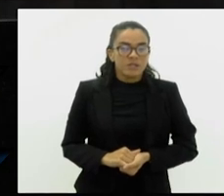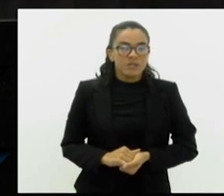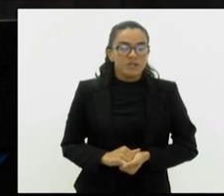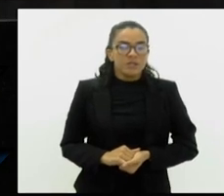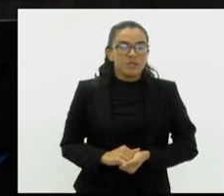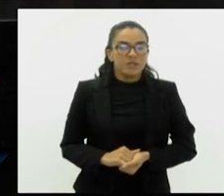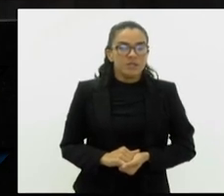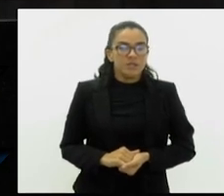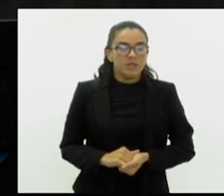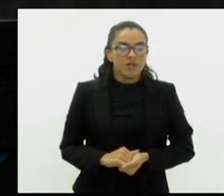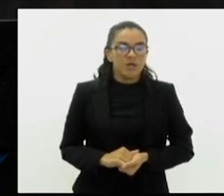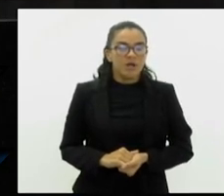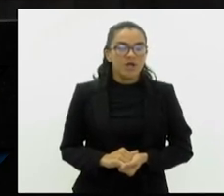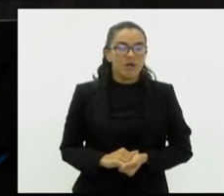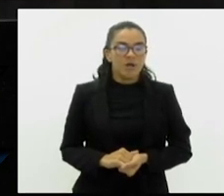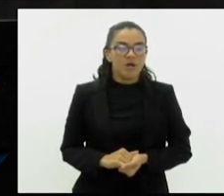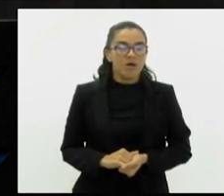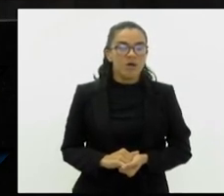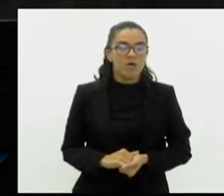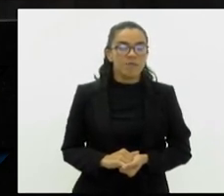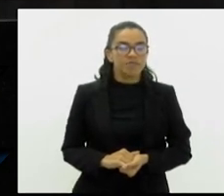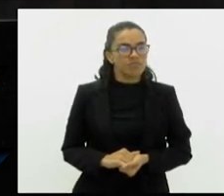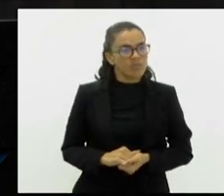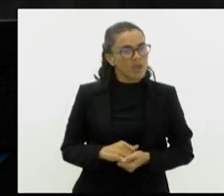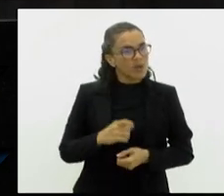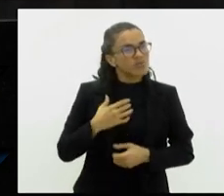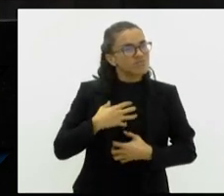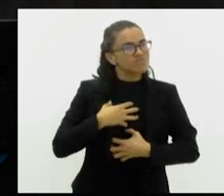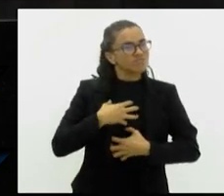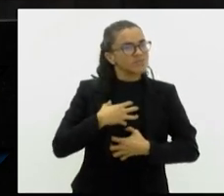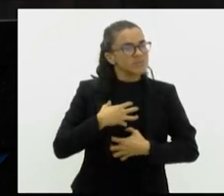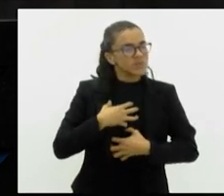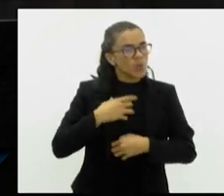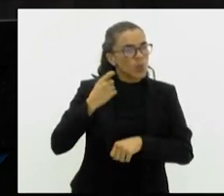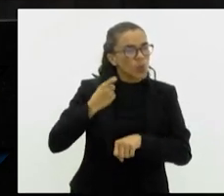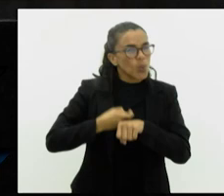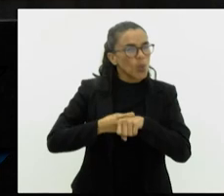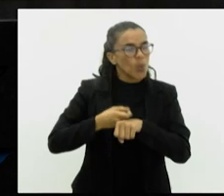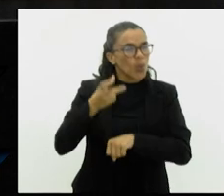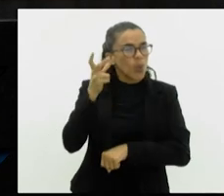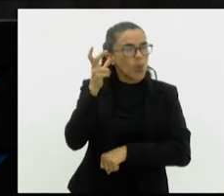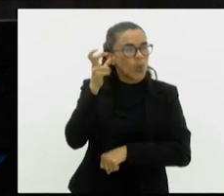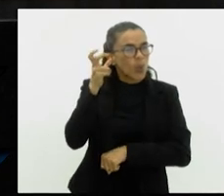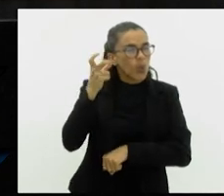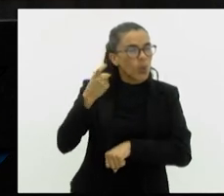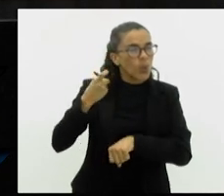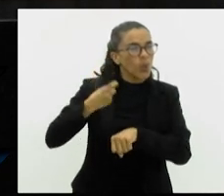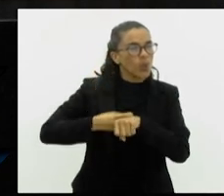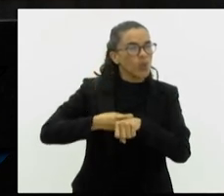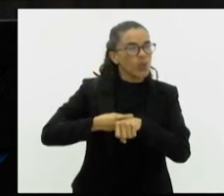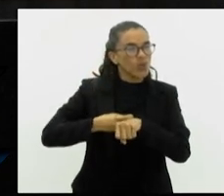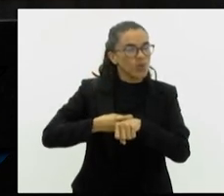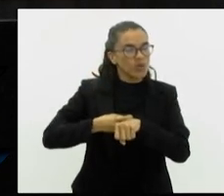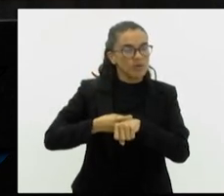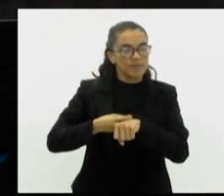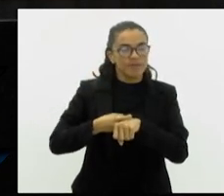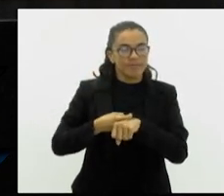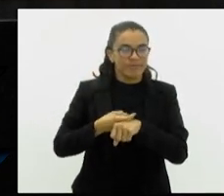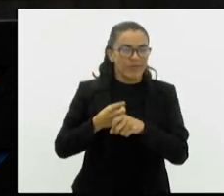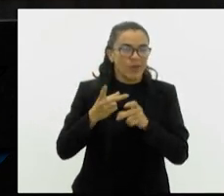criminosos e é duro ouvir senhora Presidente como ouvi